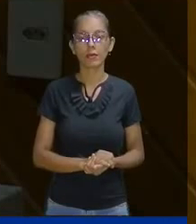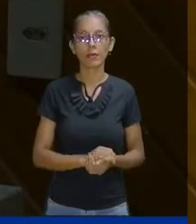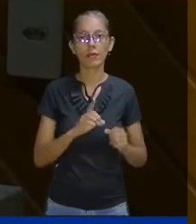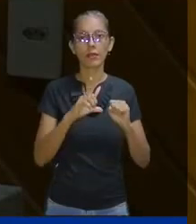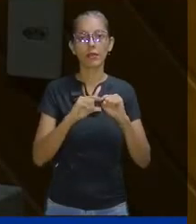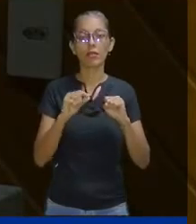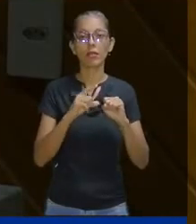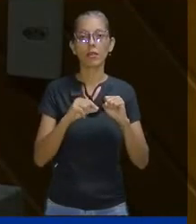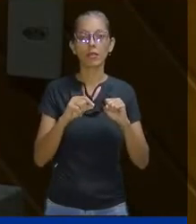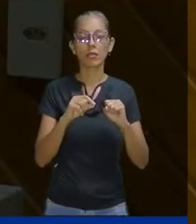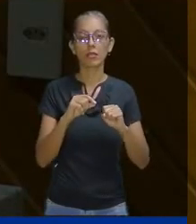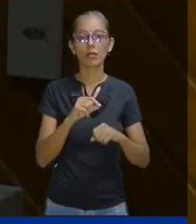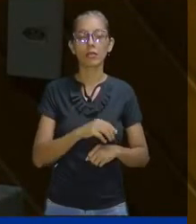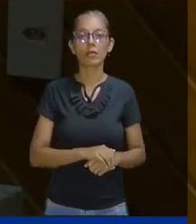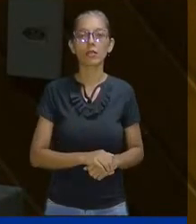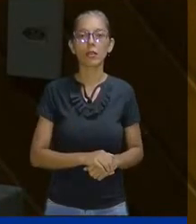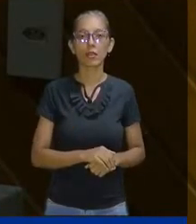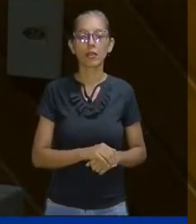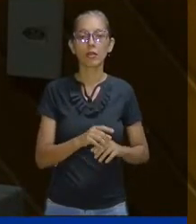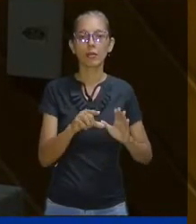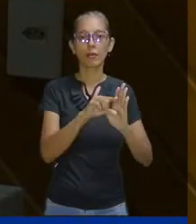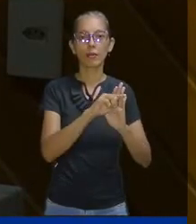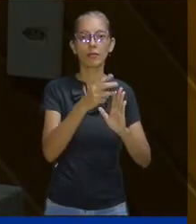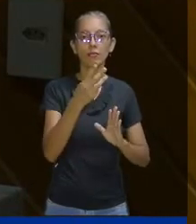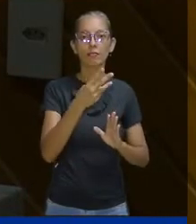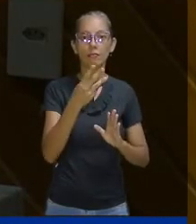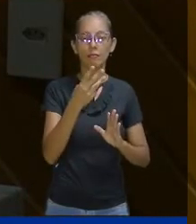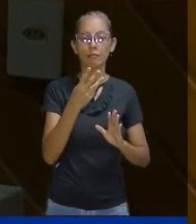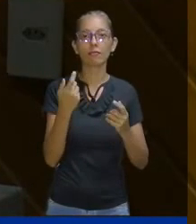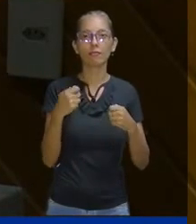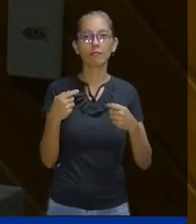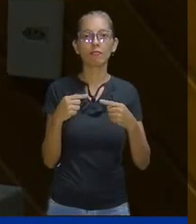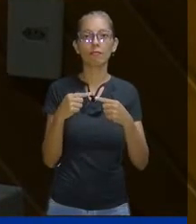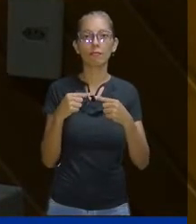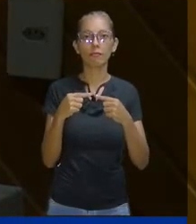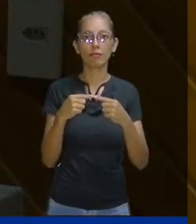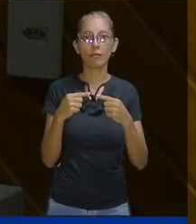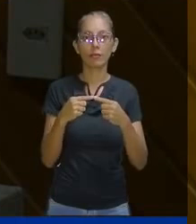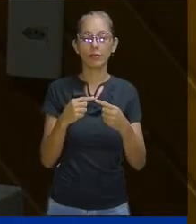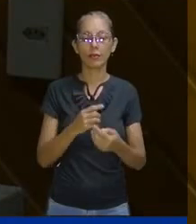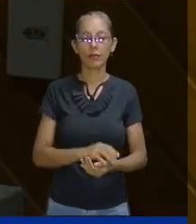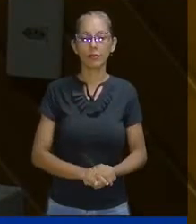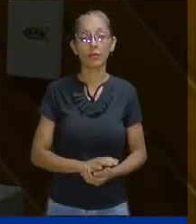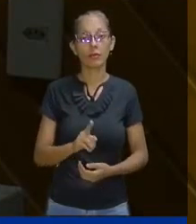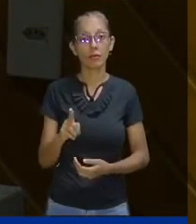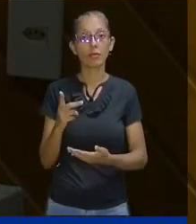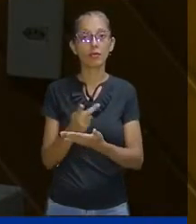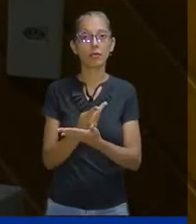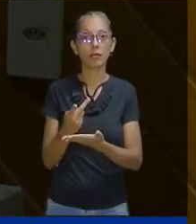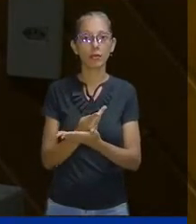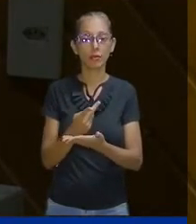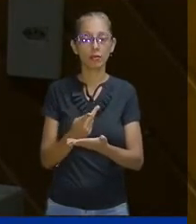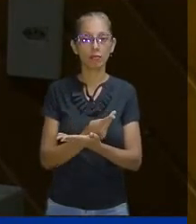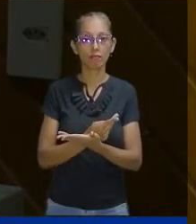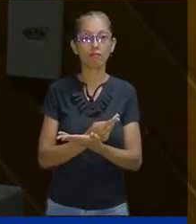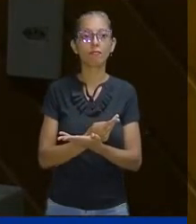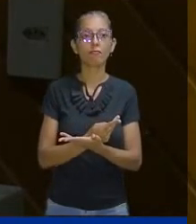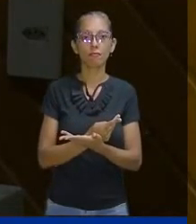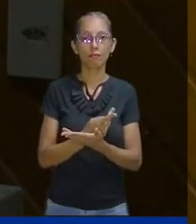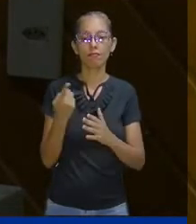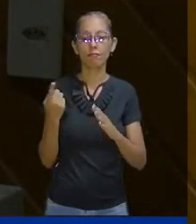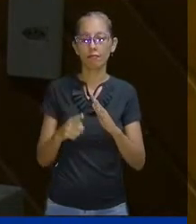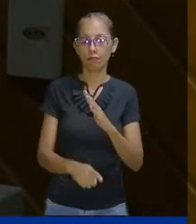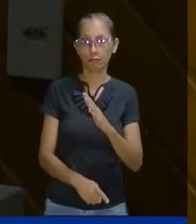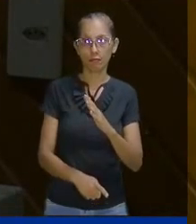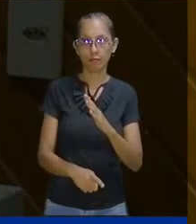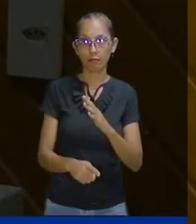do artigo 33 da norma de regência. A irregularidade, em contexto, por si só, é grave e enseja a